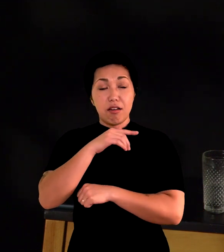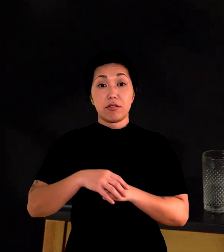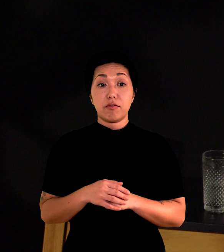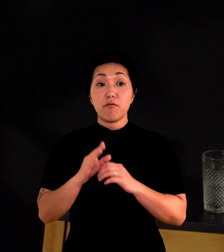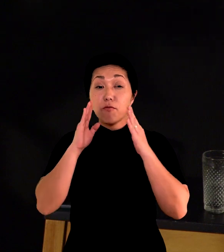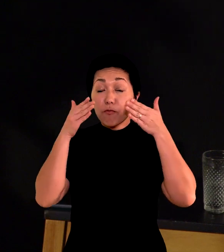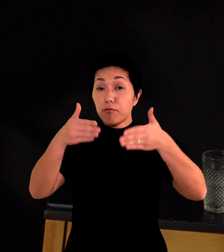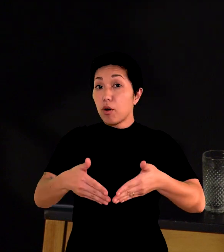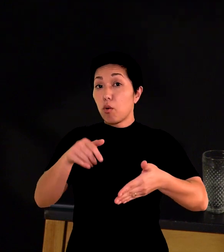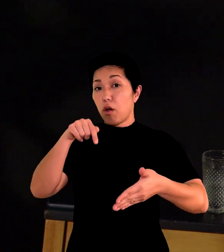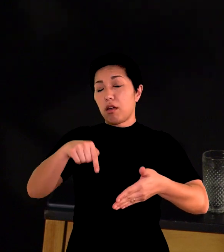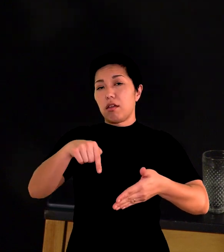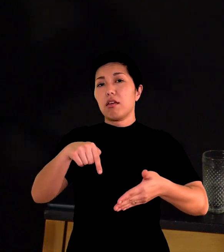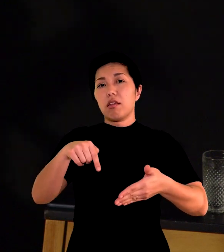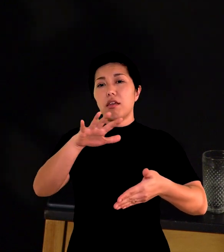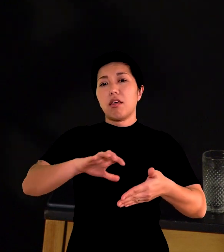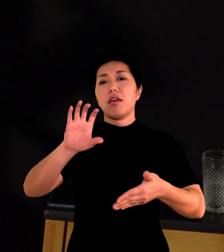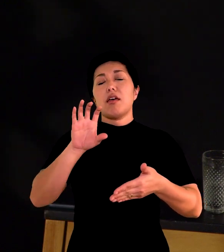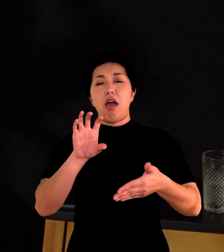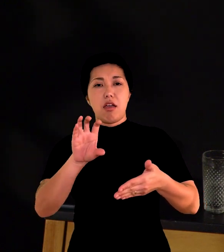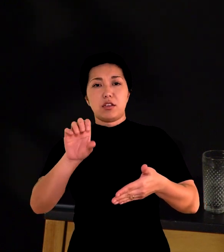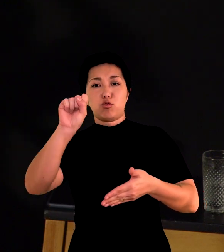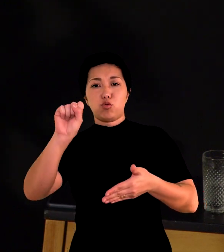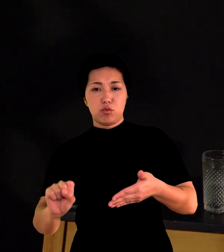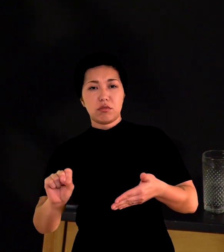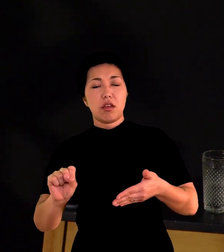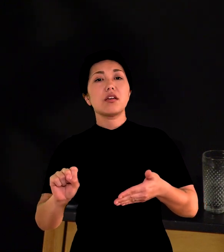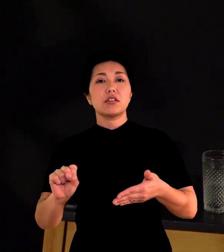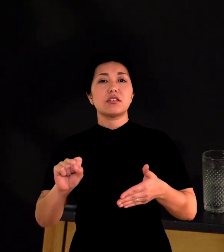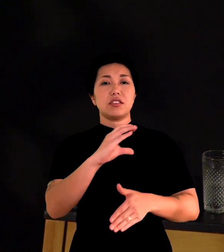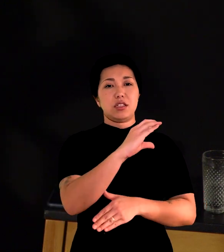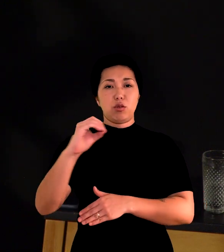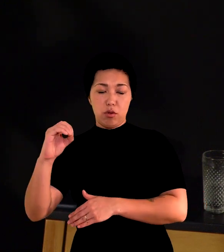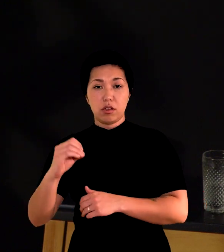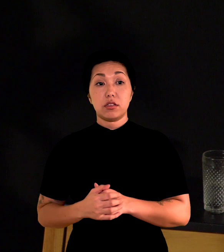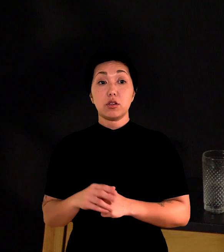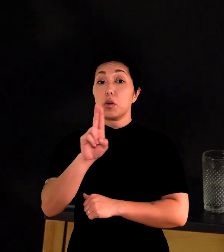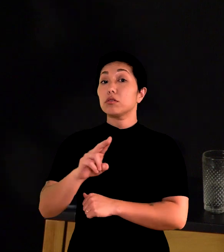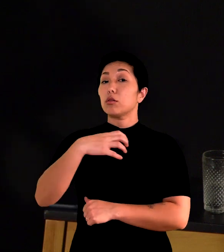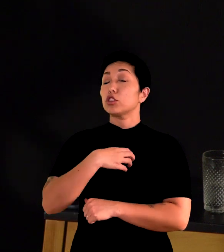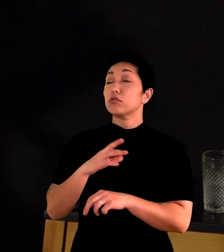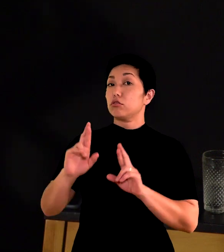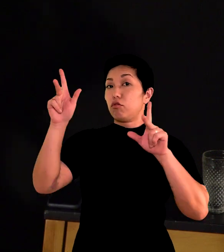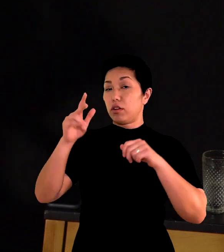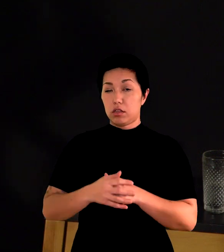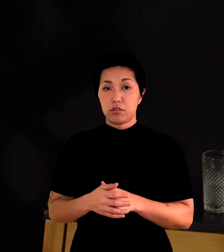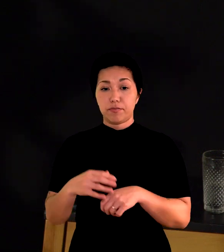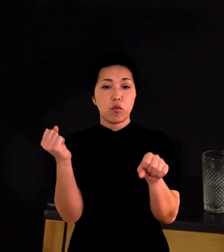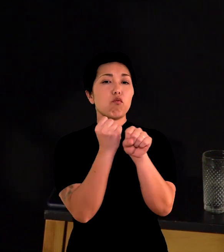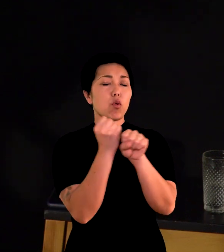toda, principalmente concentradas aqui na região sudeste centro-oeste, né, e usar de maneira